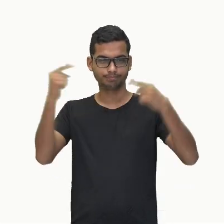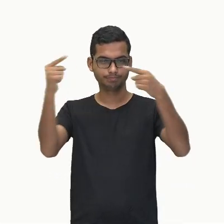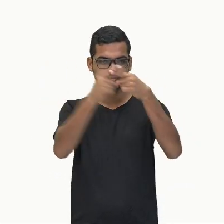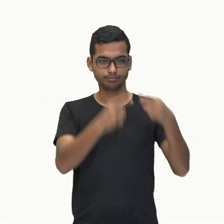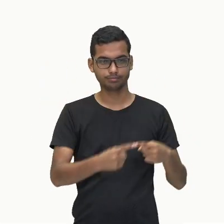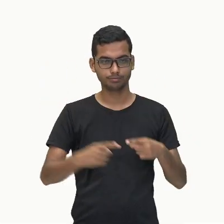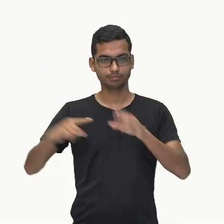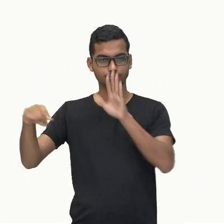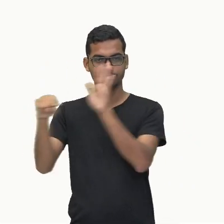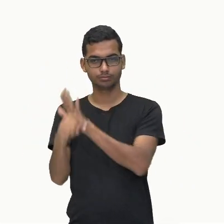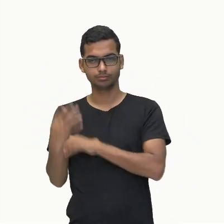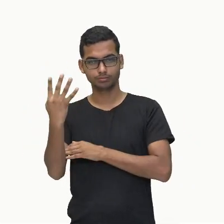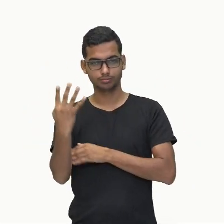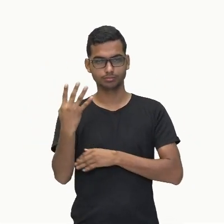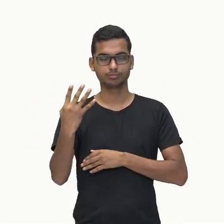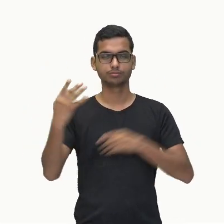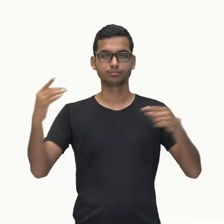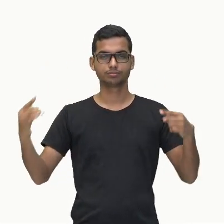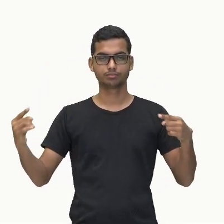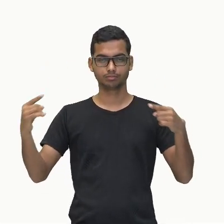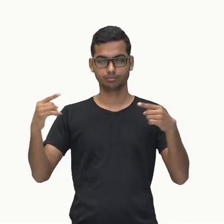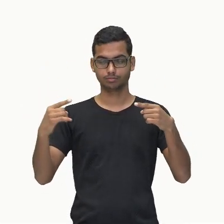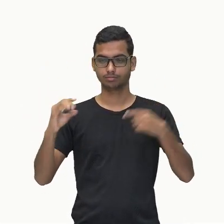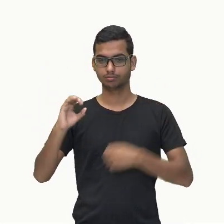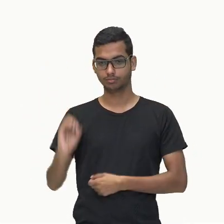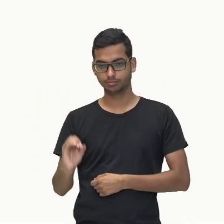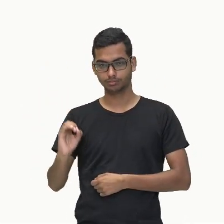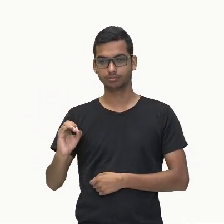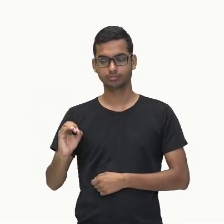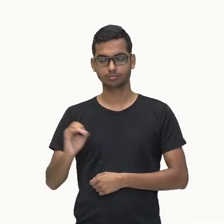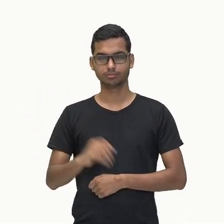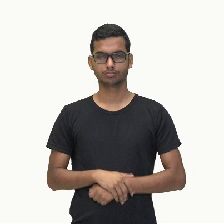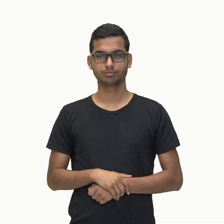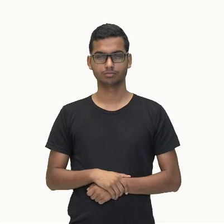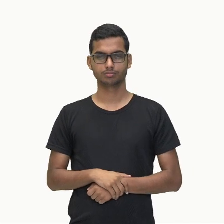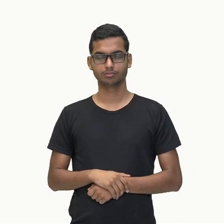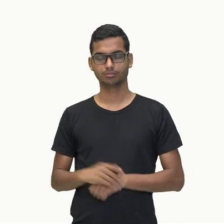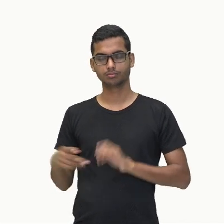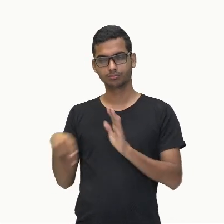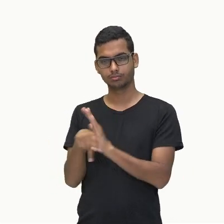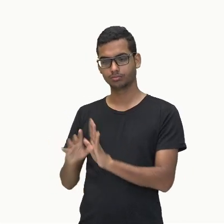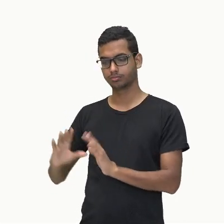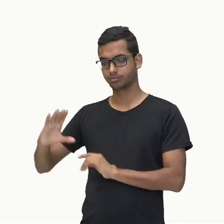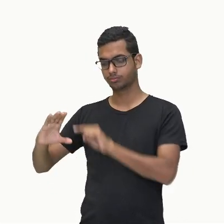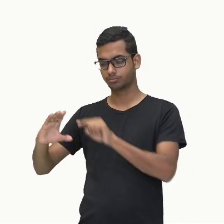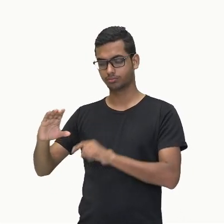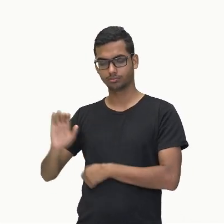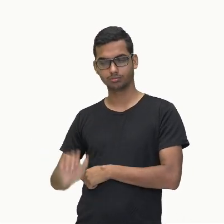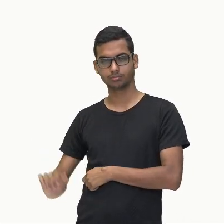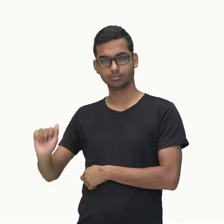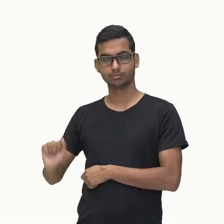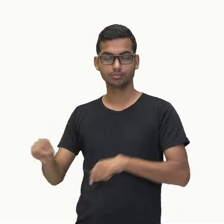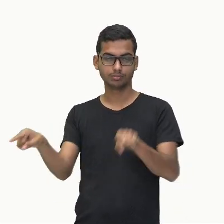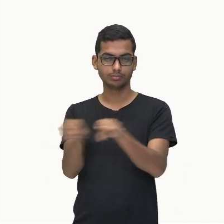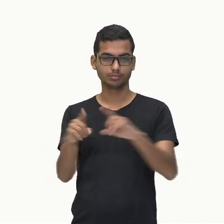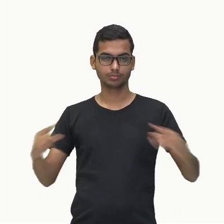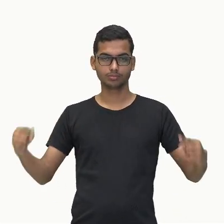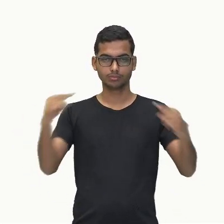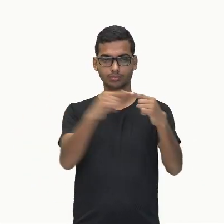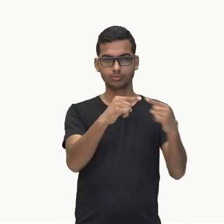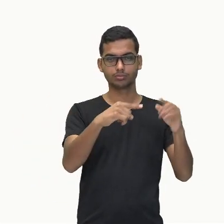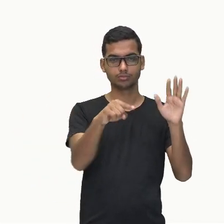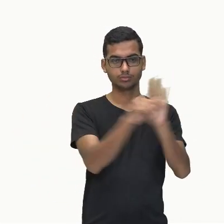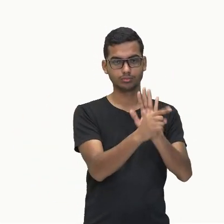menos 4 e o 0 no conjunto A, que se associam ao menos 2